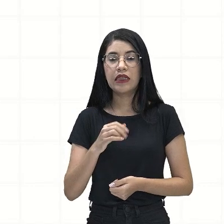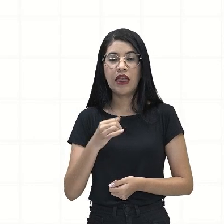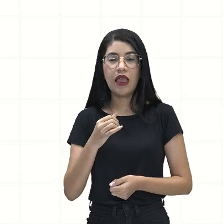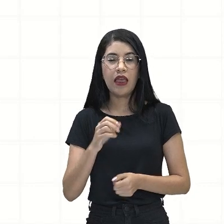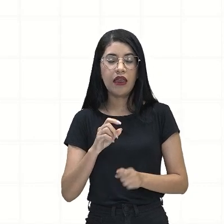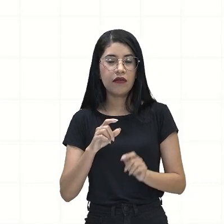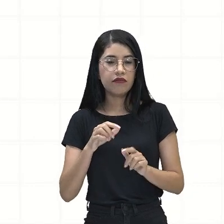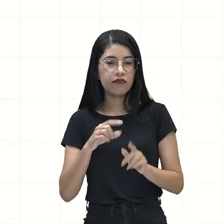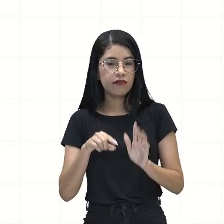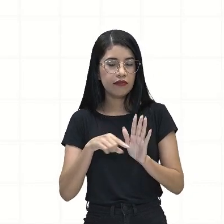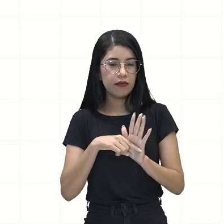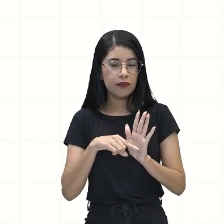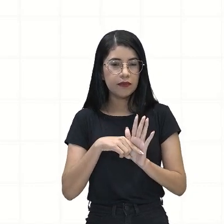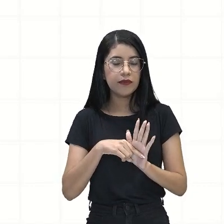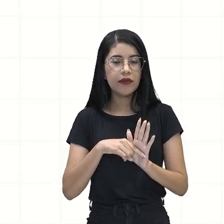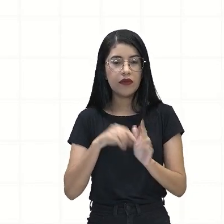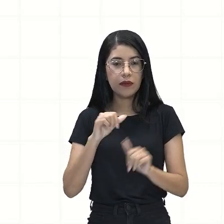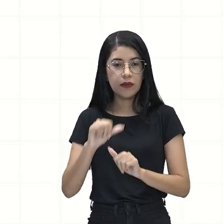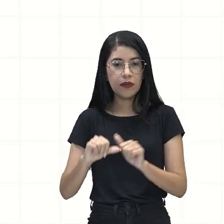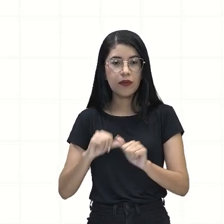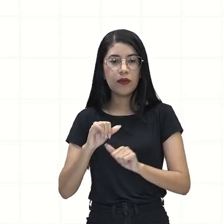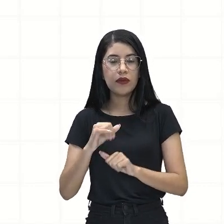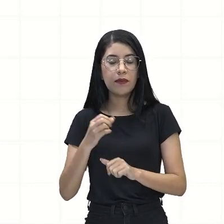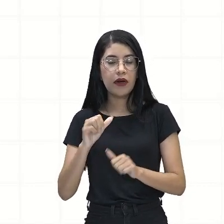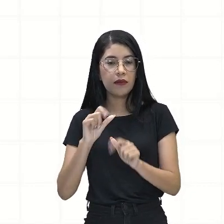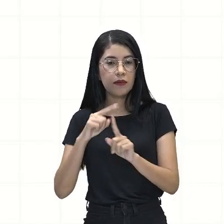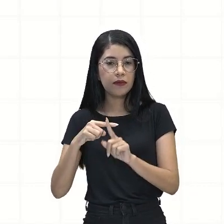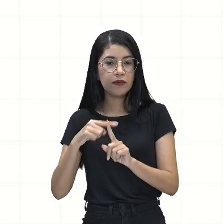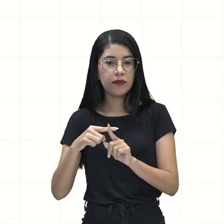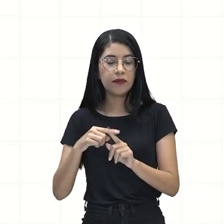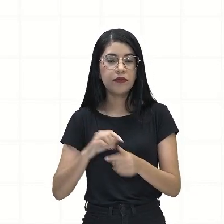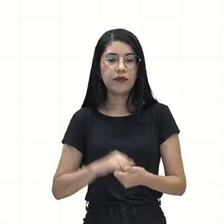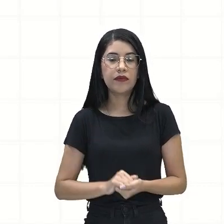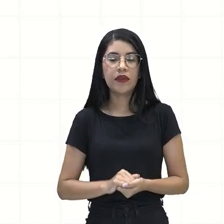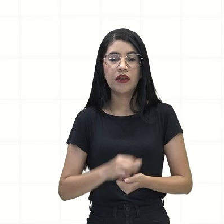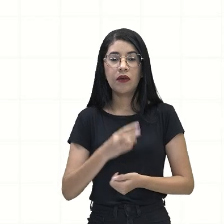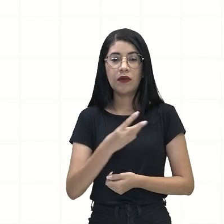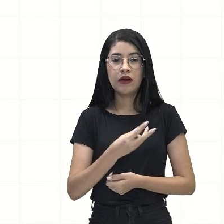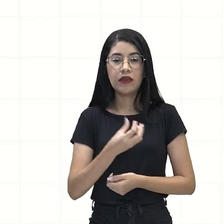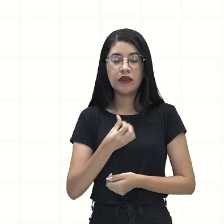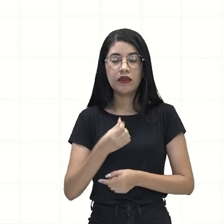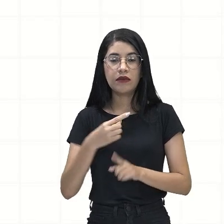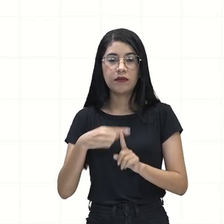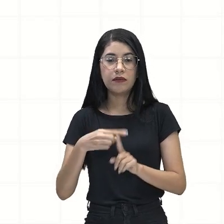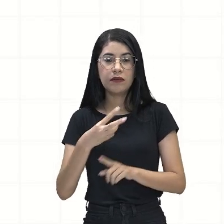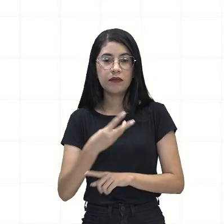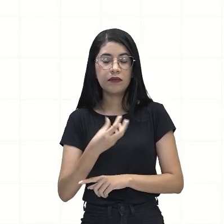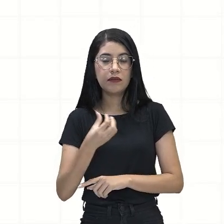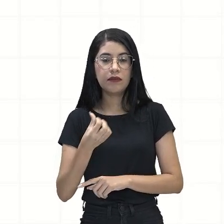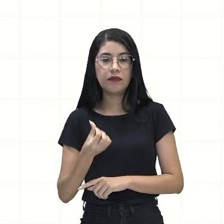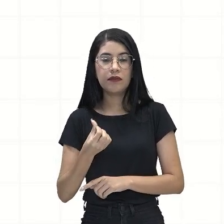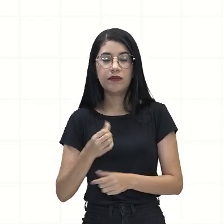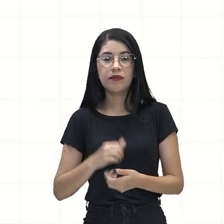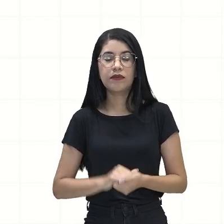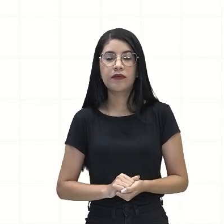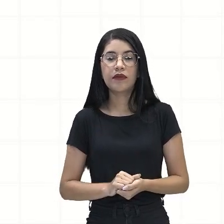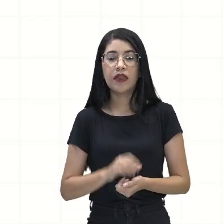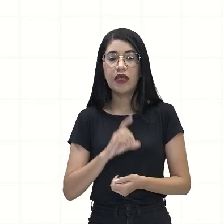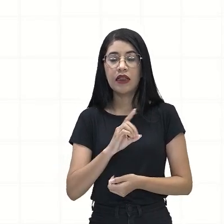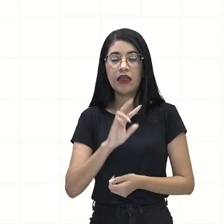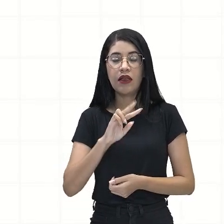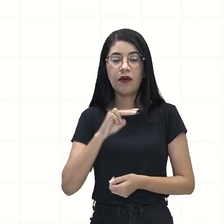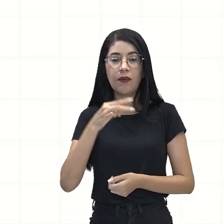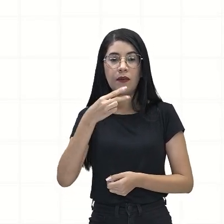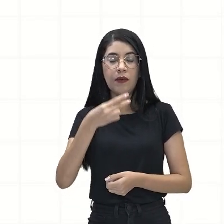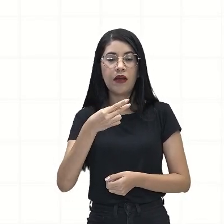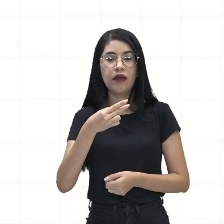é positivo, e aqui também deu positivo. Então, deu 36 mais 36. Ou seja, d ao